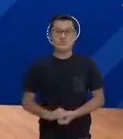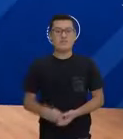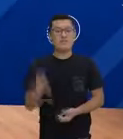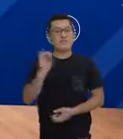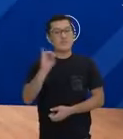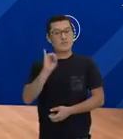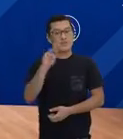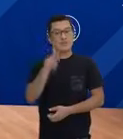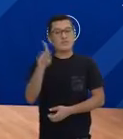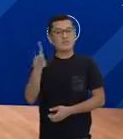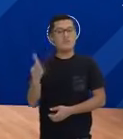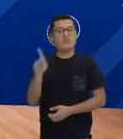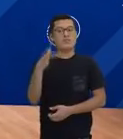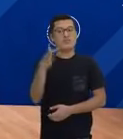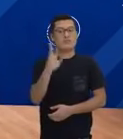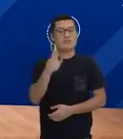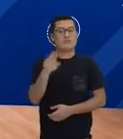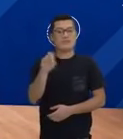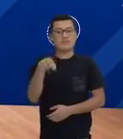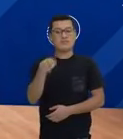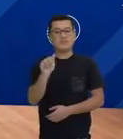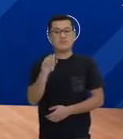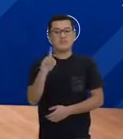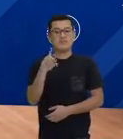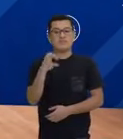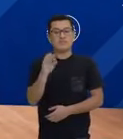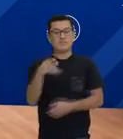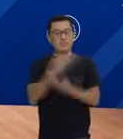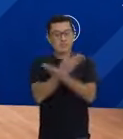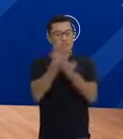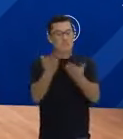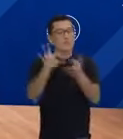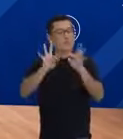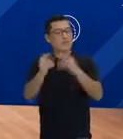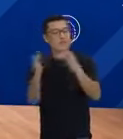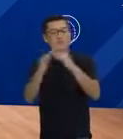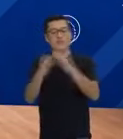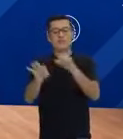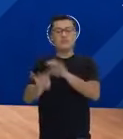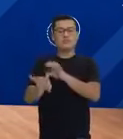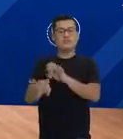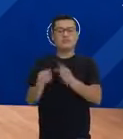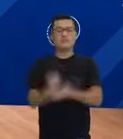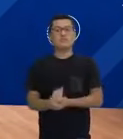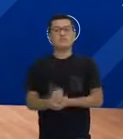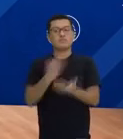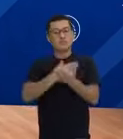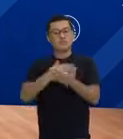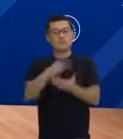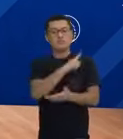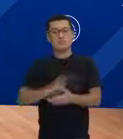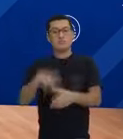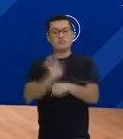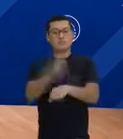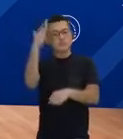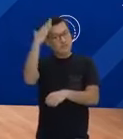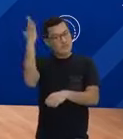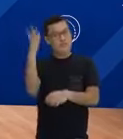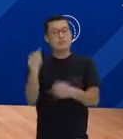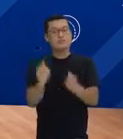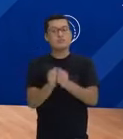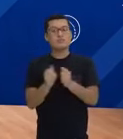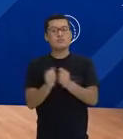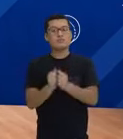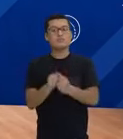o olá o seu Professor Fernando Andrade tem todos bem vindos ao todos em casa pela educação uma iniciativa do Governo do Estado